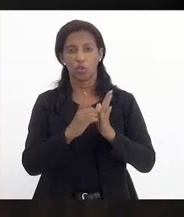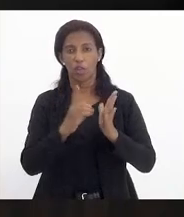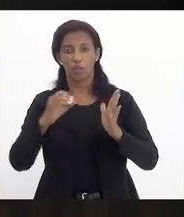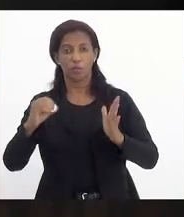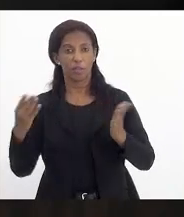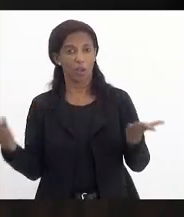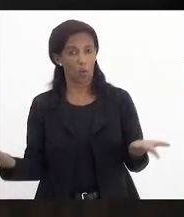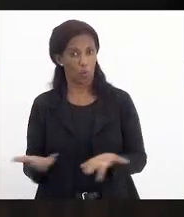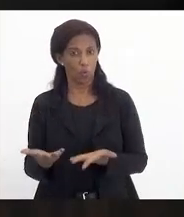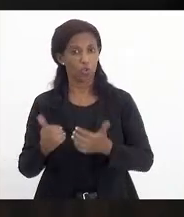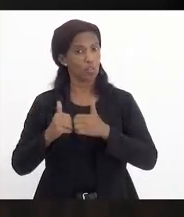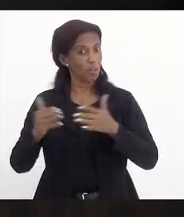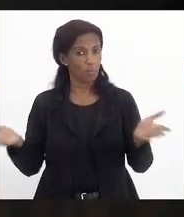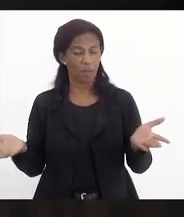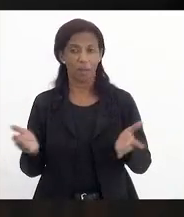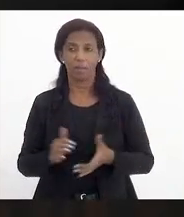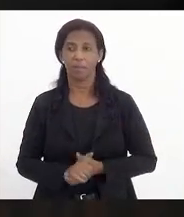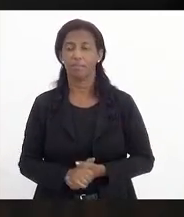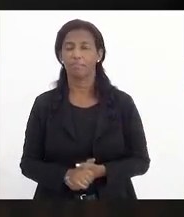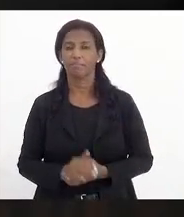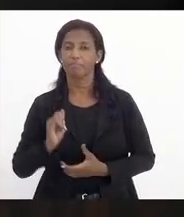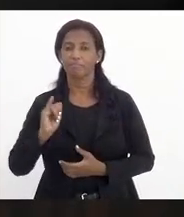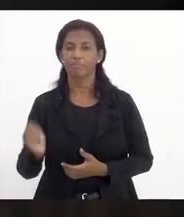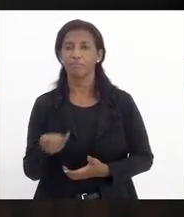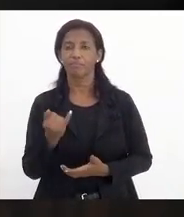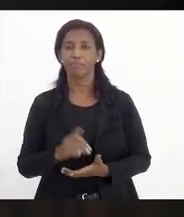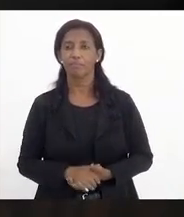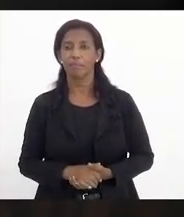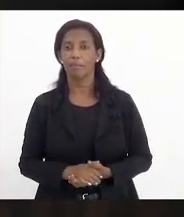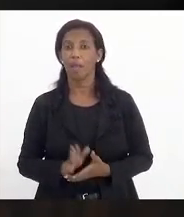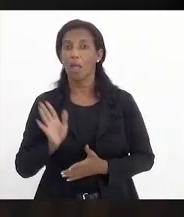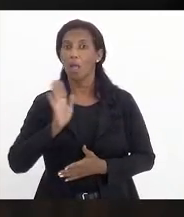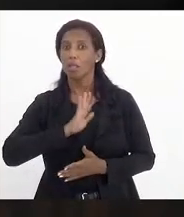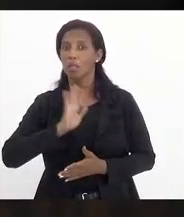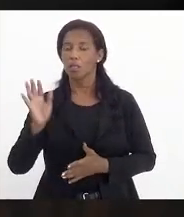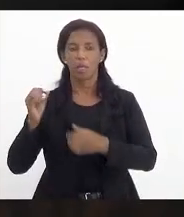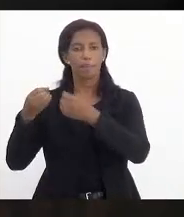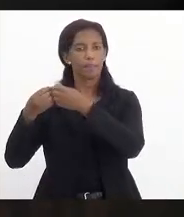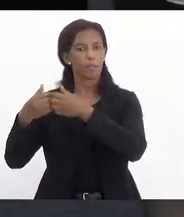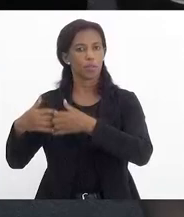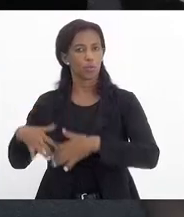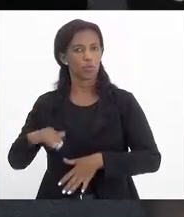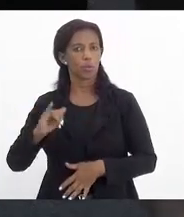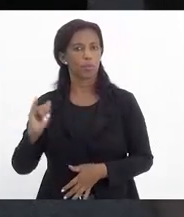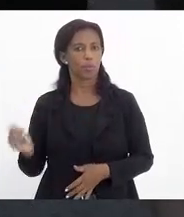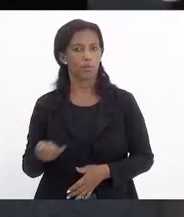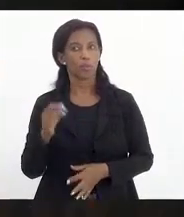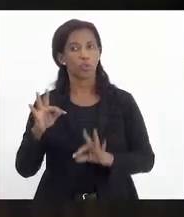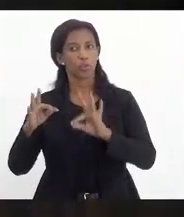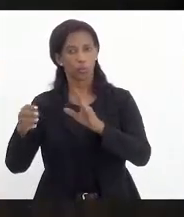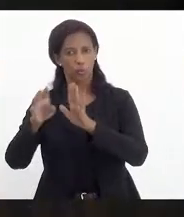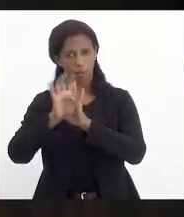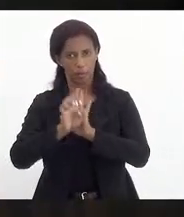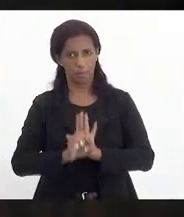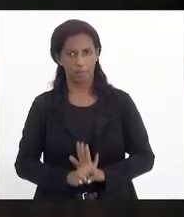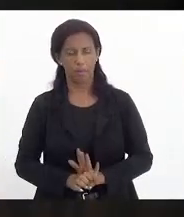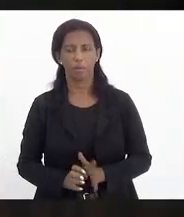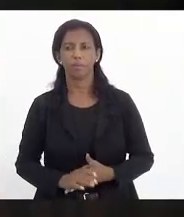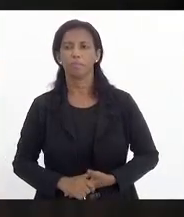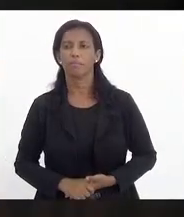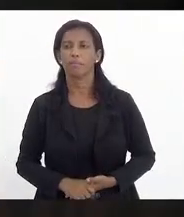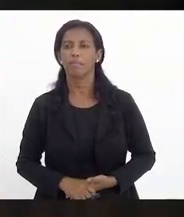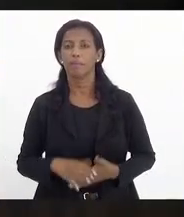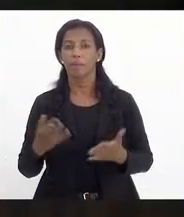de agora já está aberta a possibilidade. Sem prejuízo do aproveitamento de todas as outras emendas. Okay.